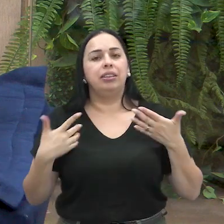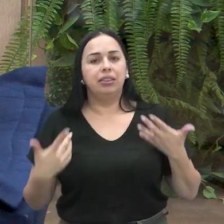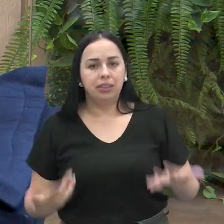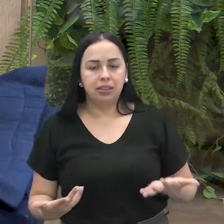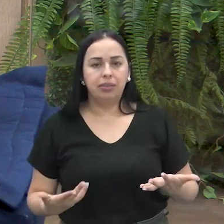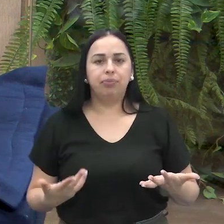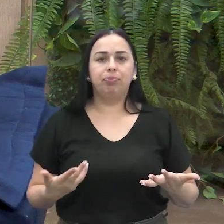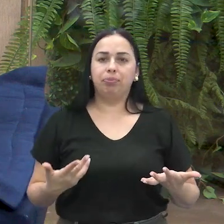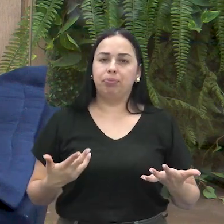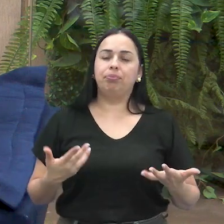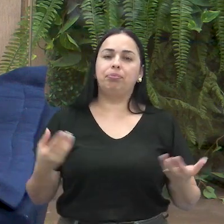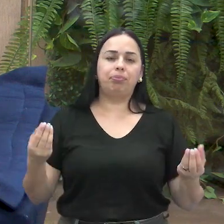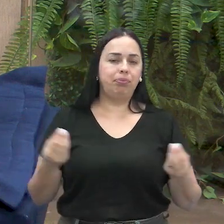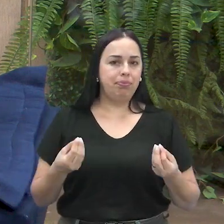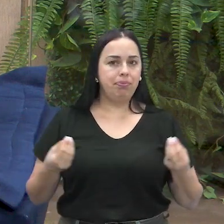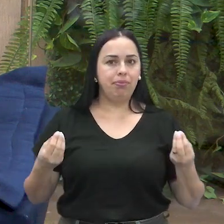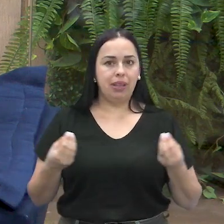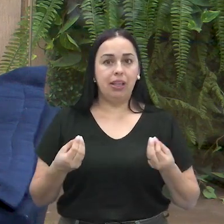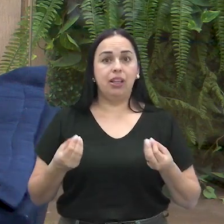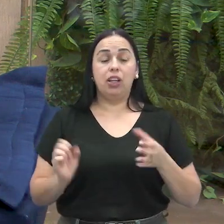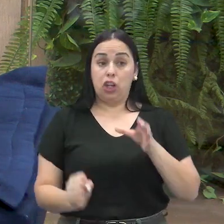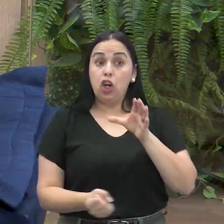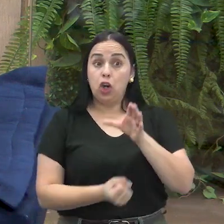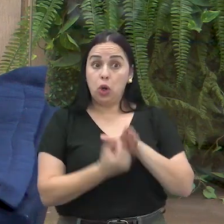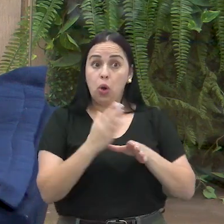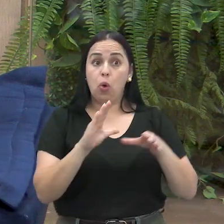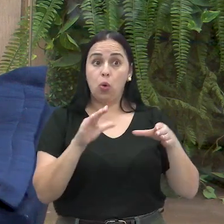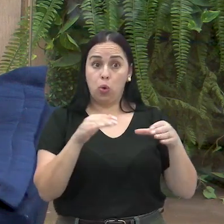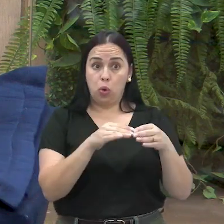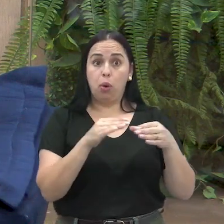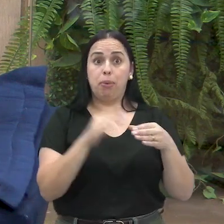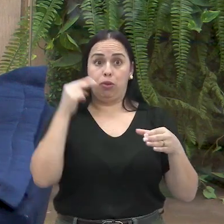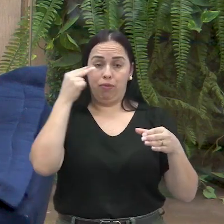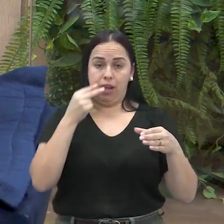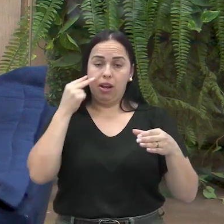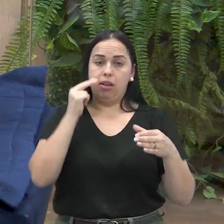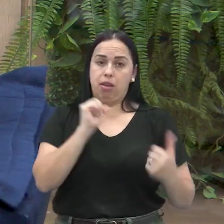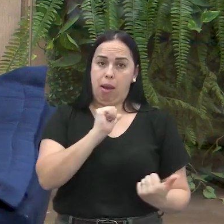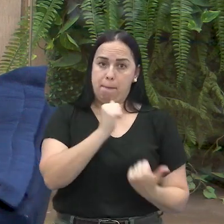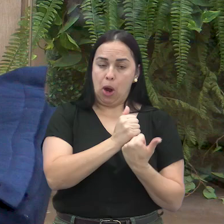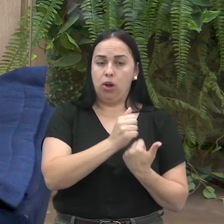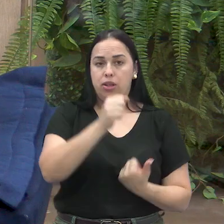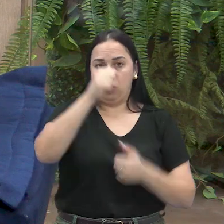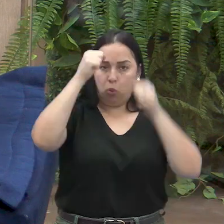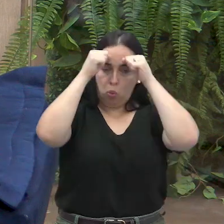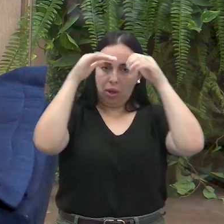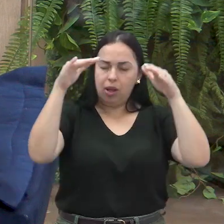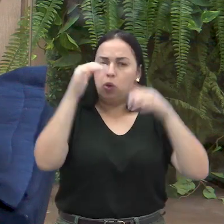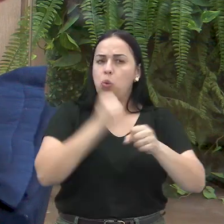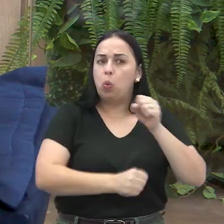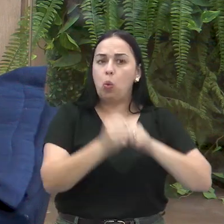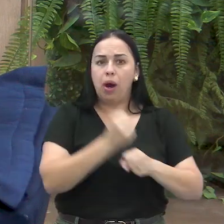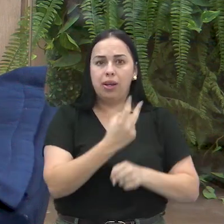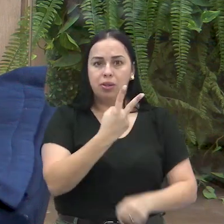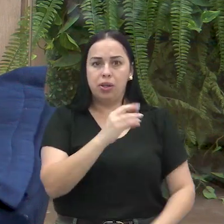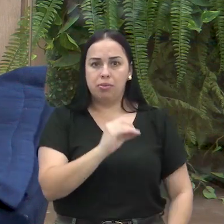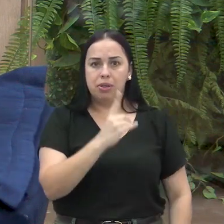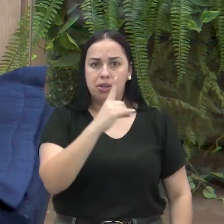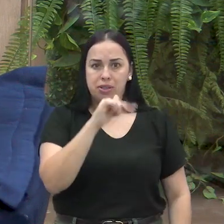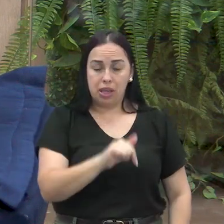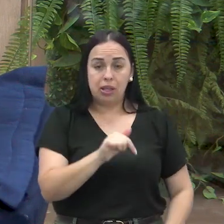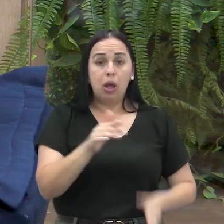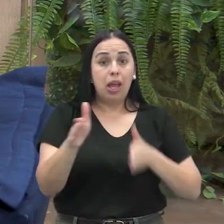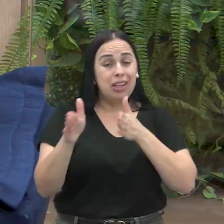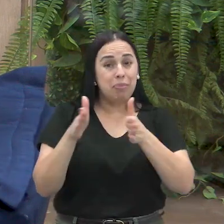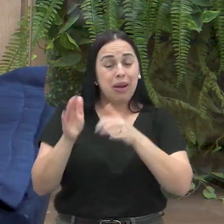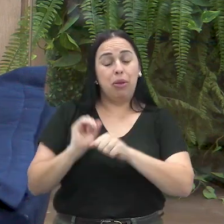começa a fortalecer, né? Tivemos a origem da Frente Parlamentar em Defesa da Pessoa com Autismo em 2017. Ela para